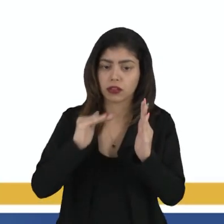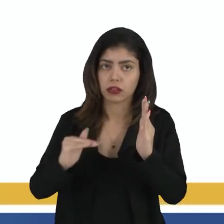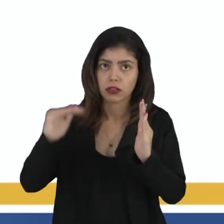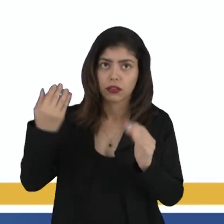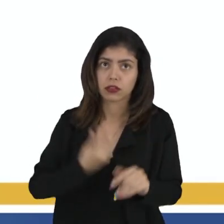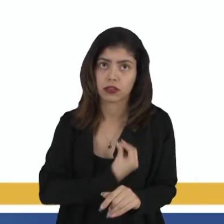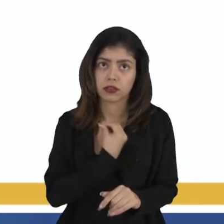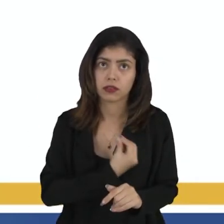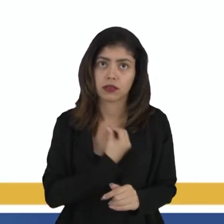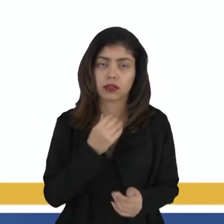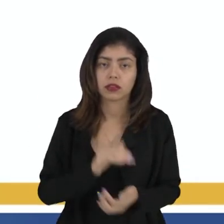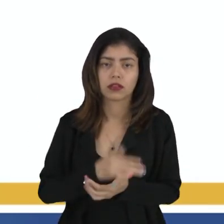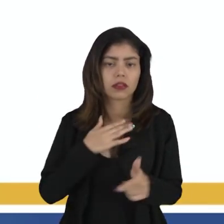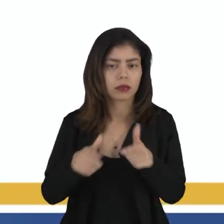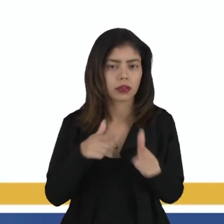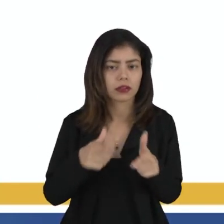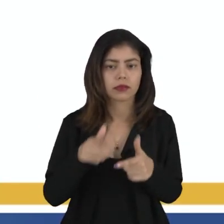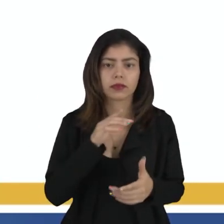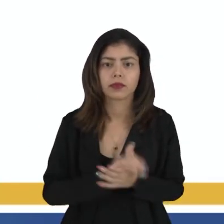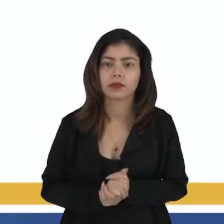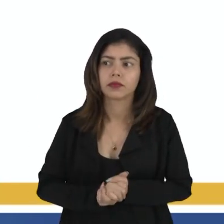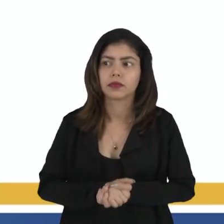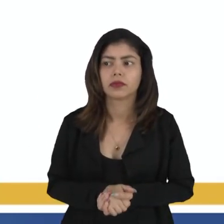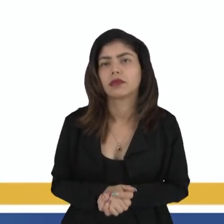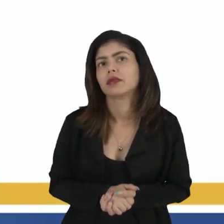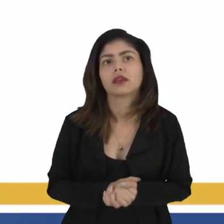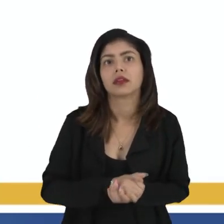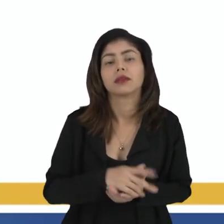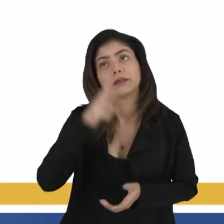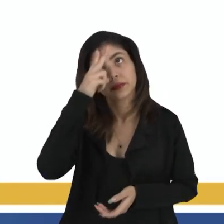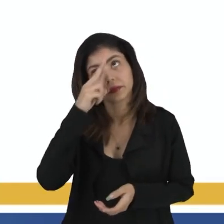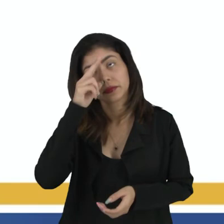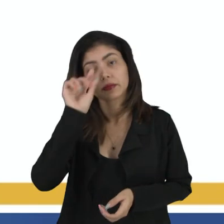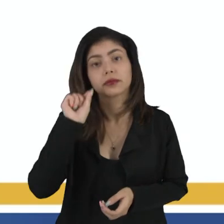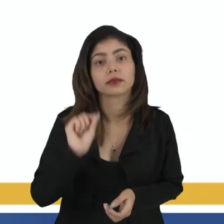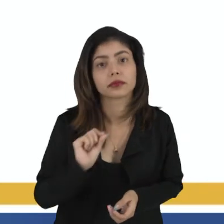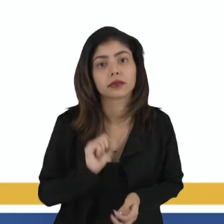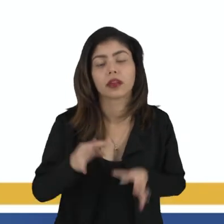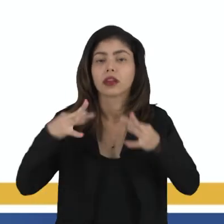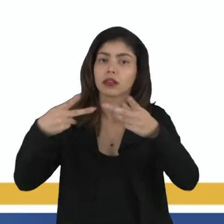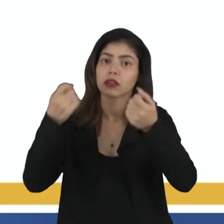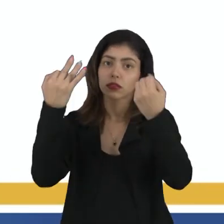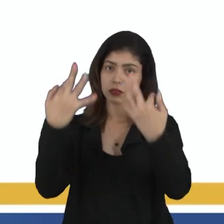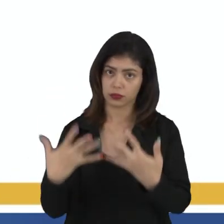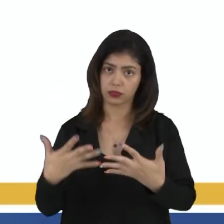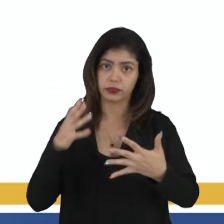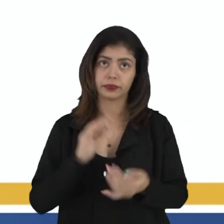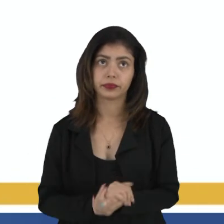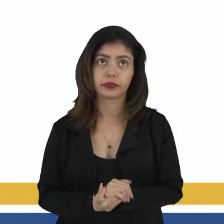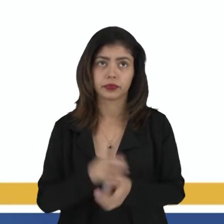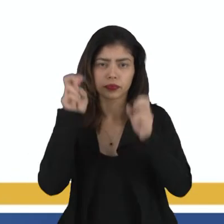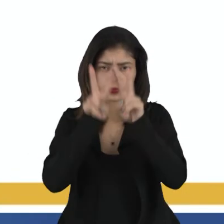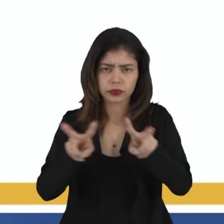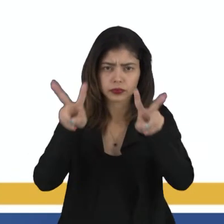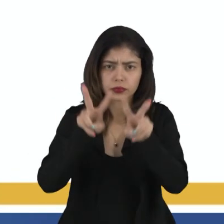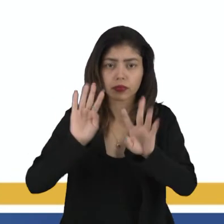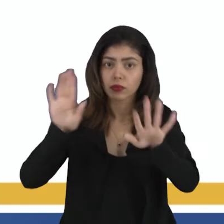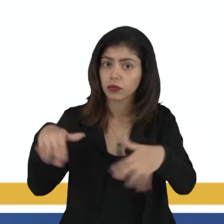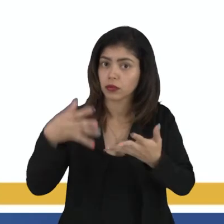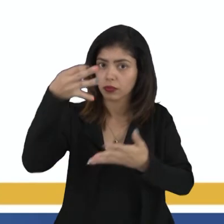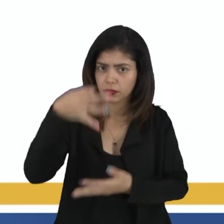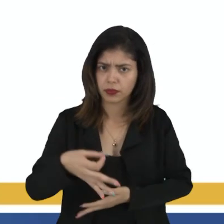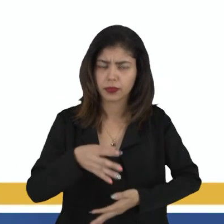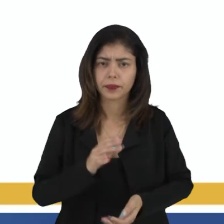nível de vida da classe trabalhadora. Levando em consideração tudo o que foi explicado, vamos visualizar qual a